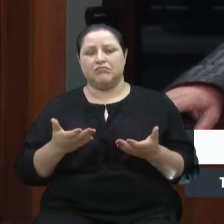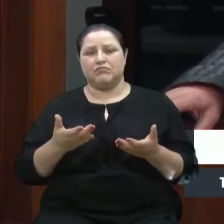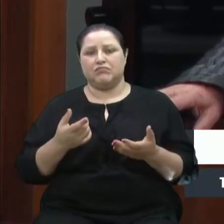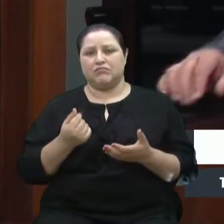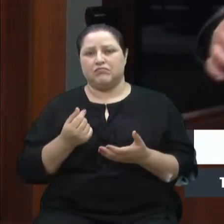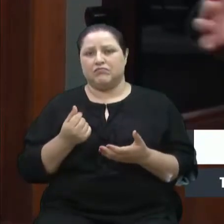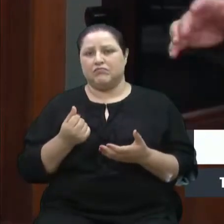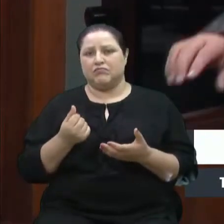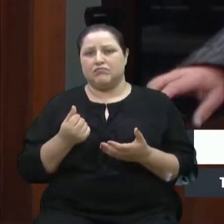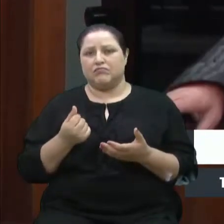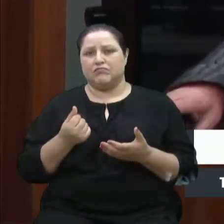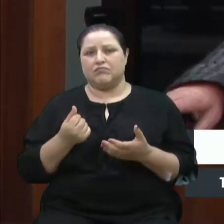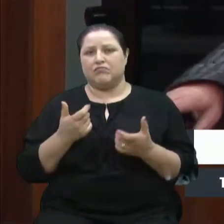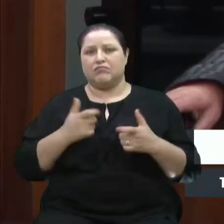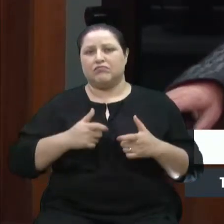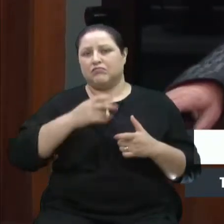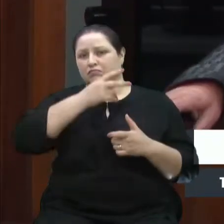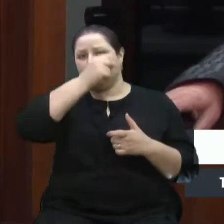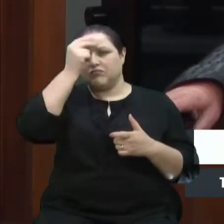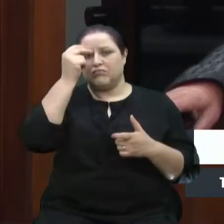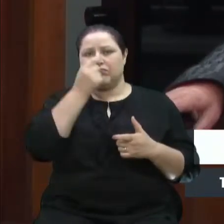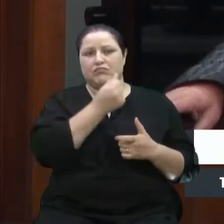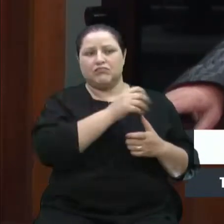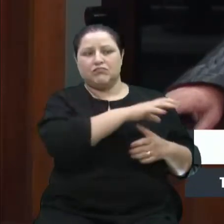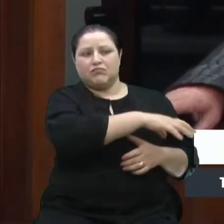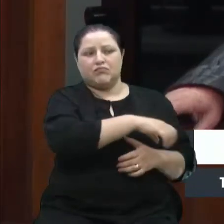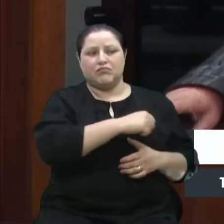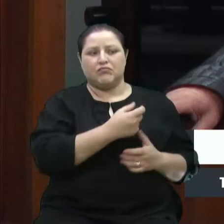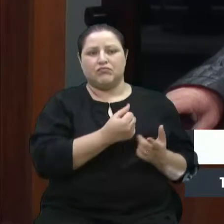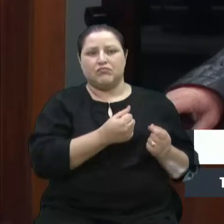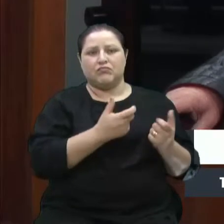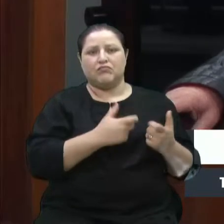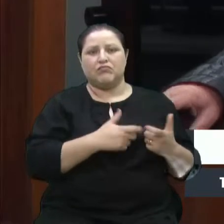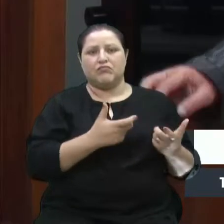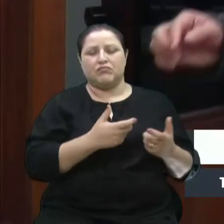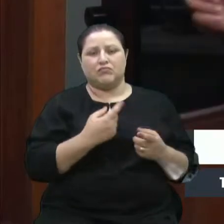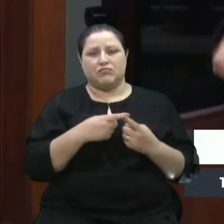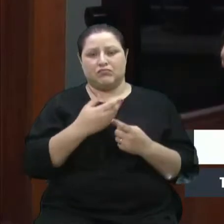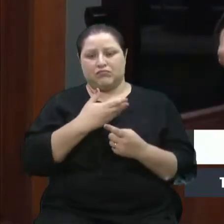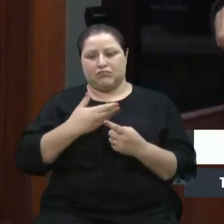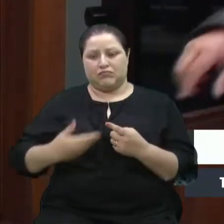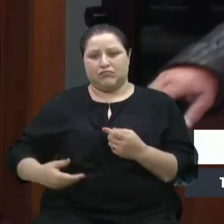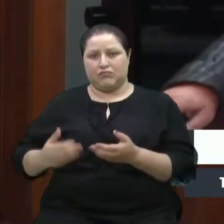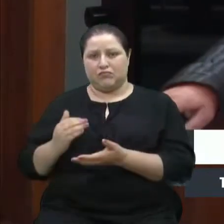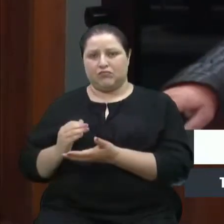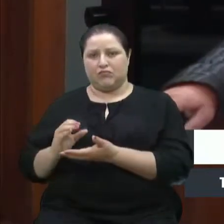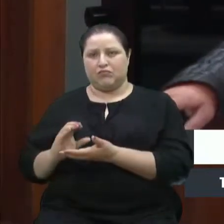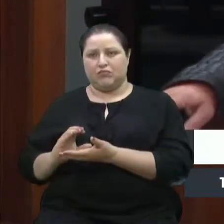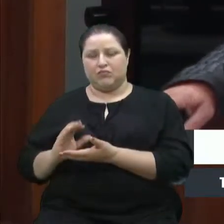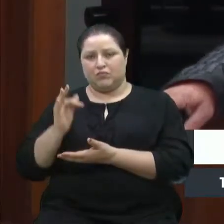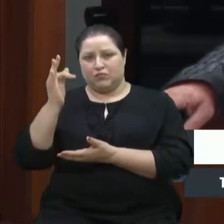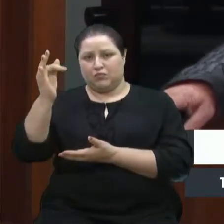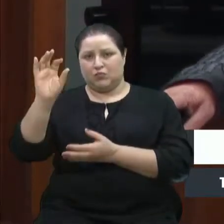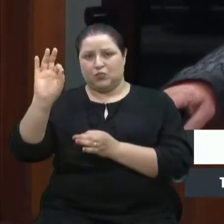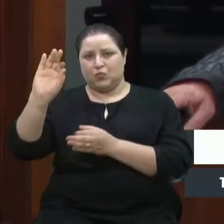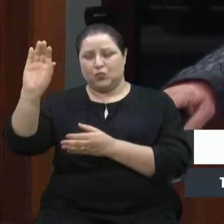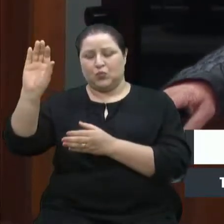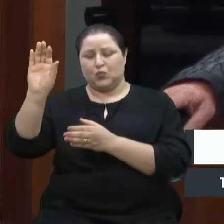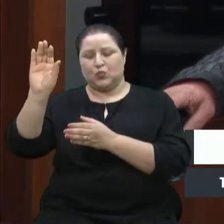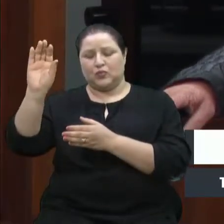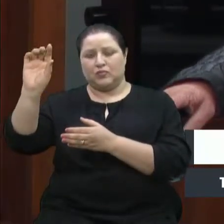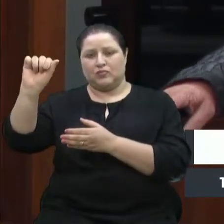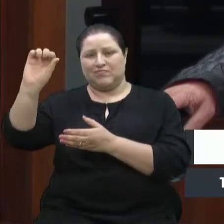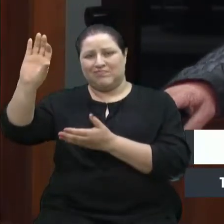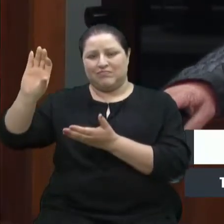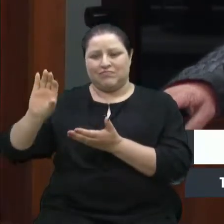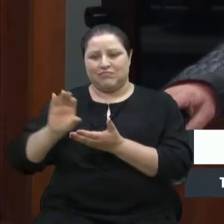da onde que o prefeito vai tirar seus recursos para o governo federal não pôs dinheiro na conta da partida não posso esse dinheiro